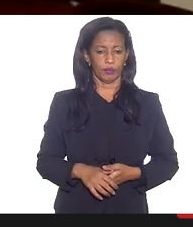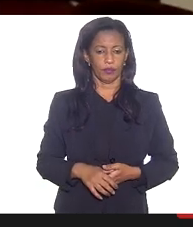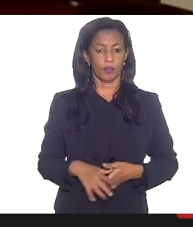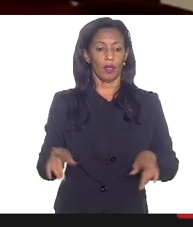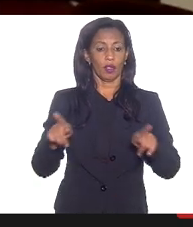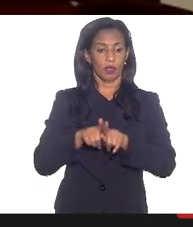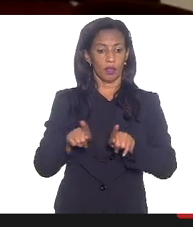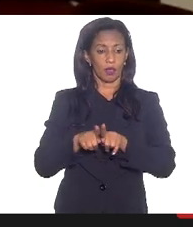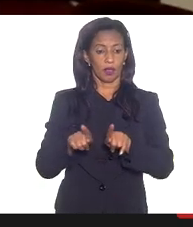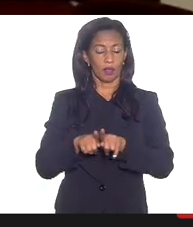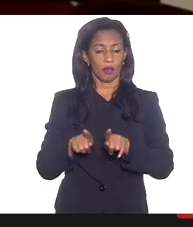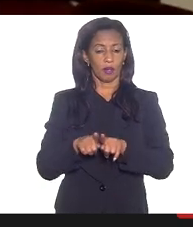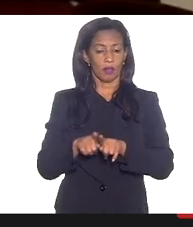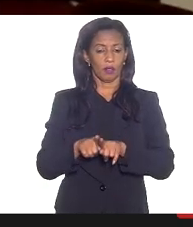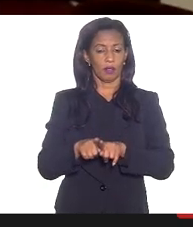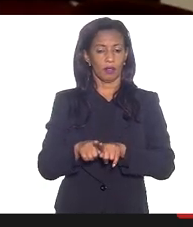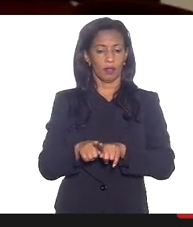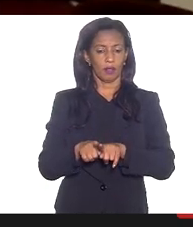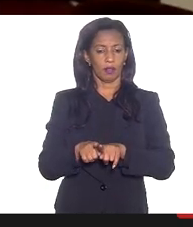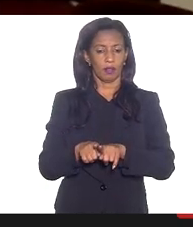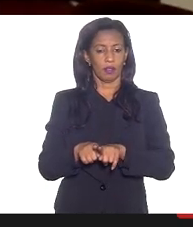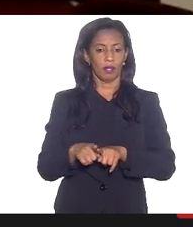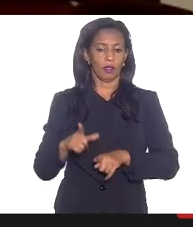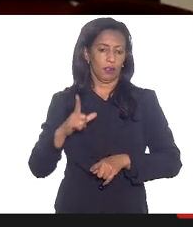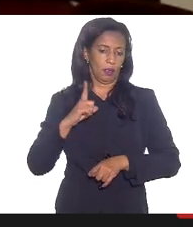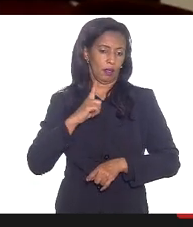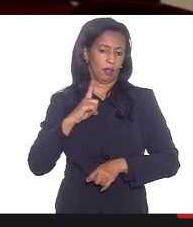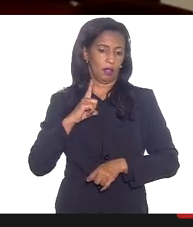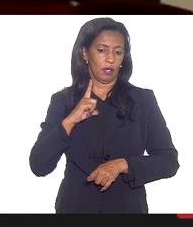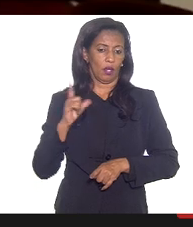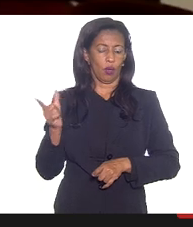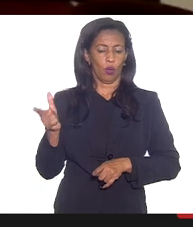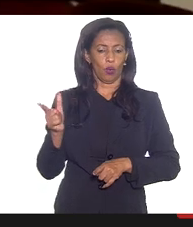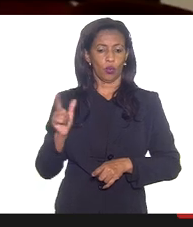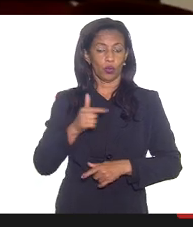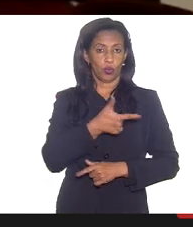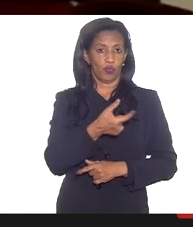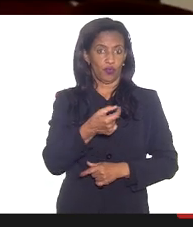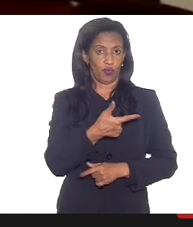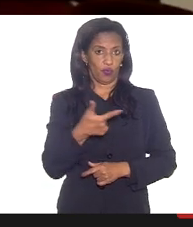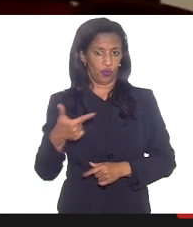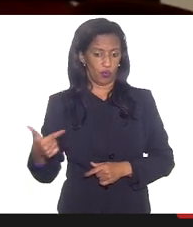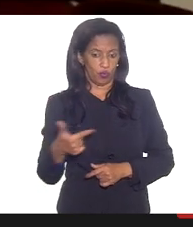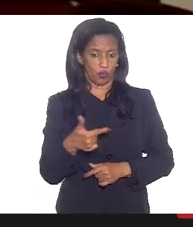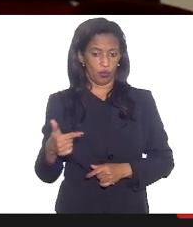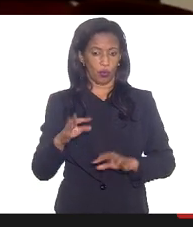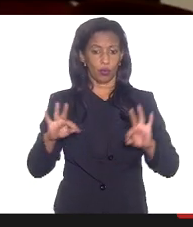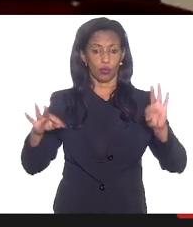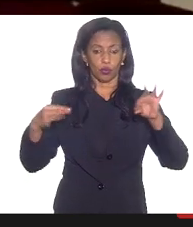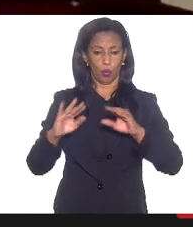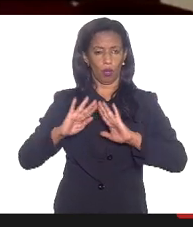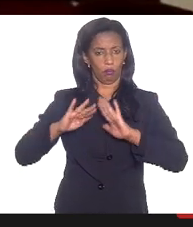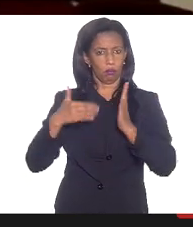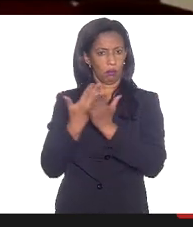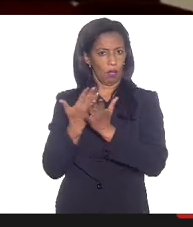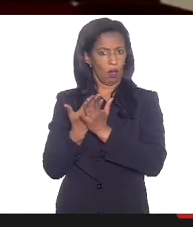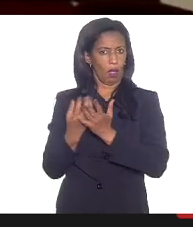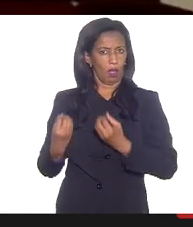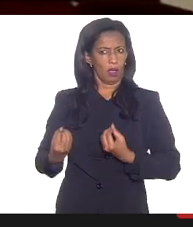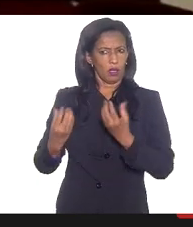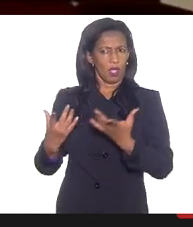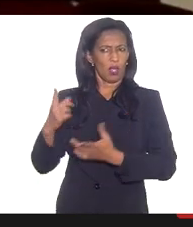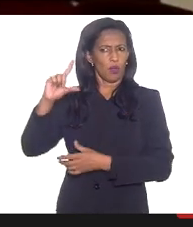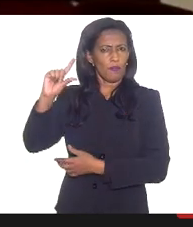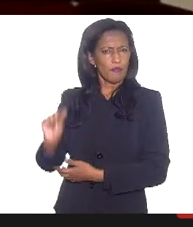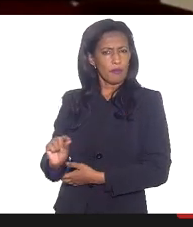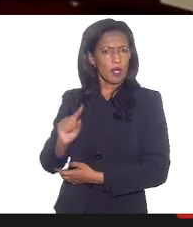Além de ser solicitado que, até 2022, todas as redes também ofertem, no